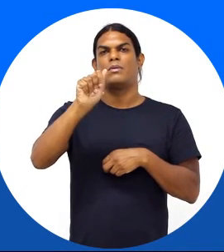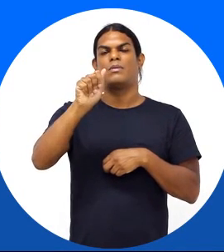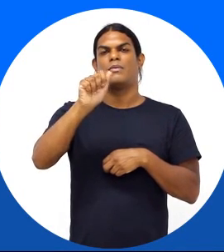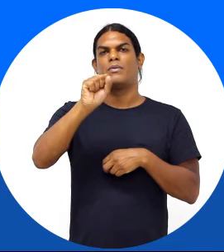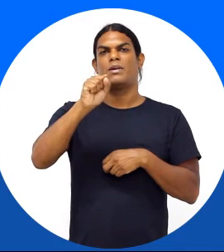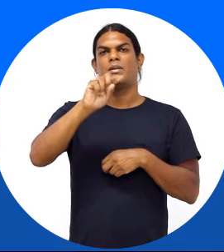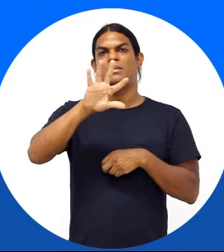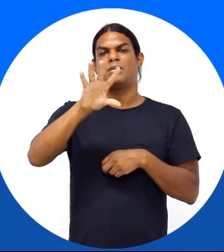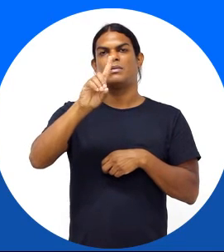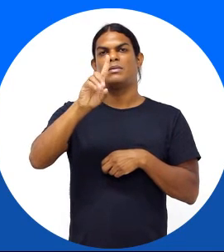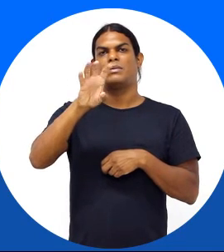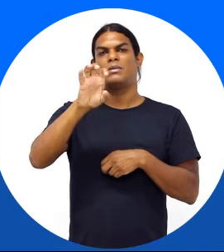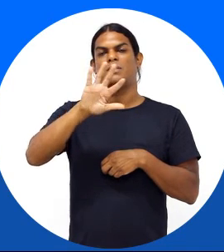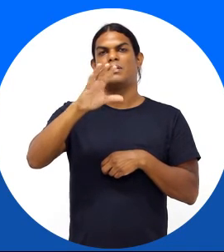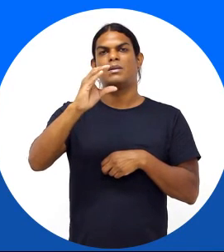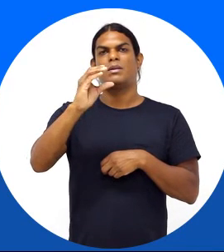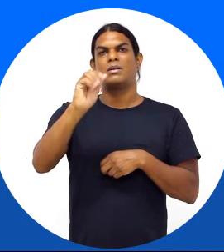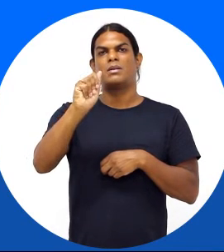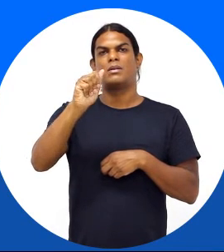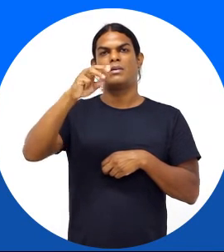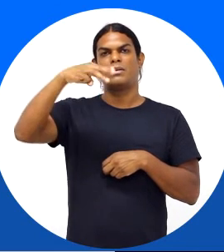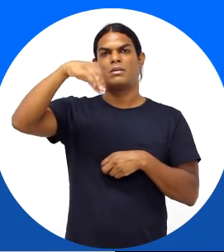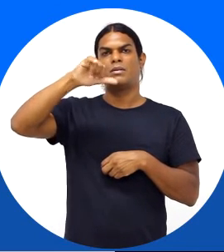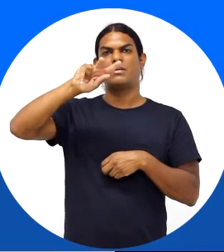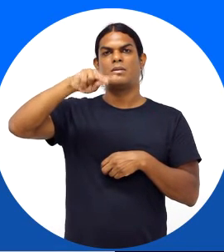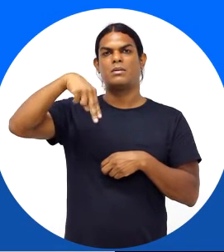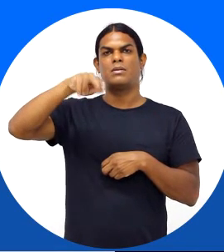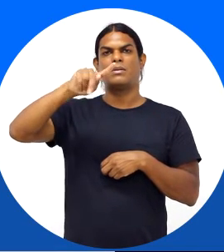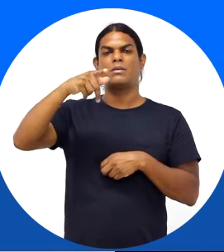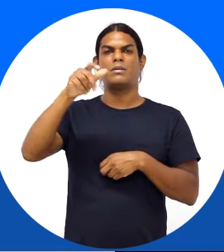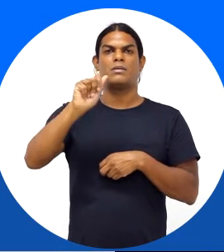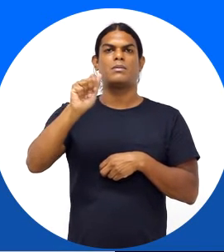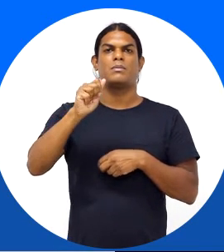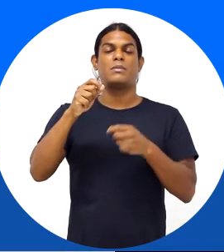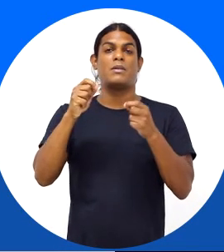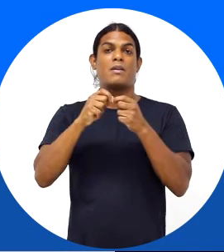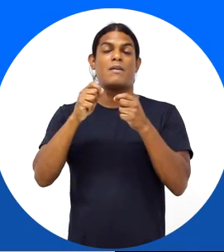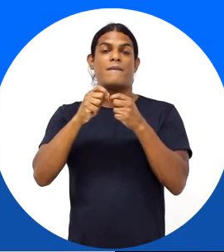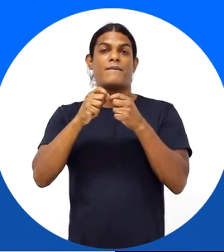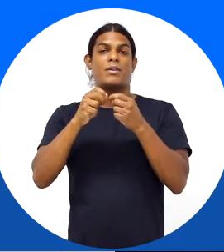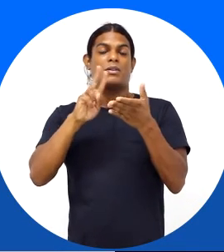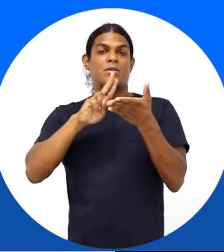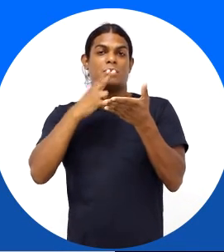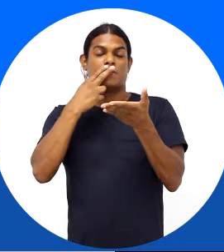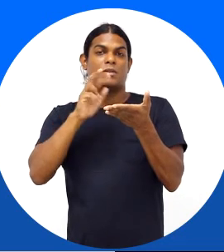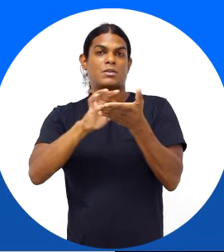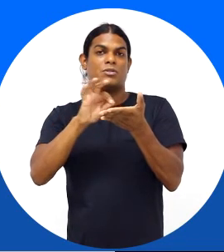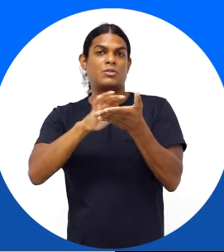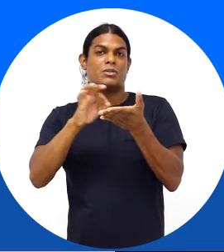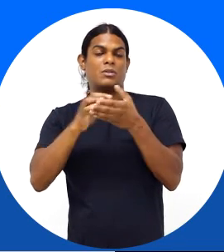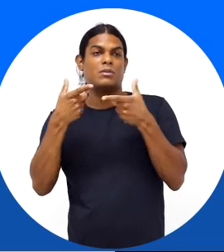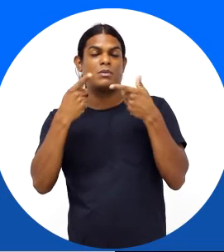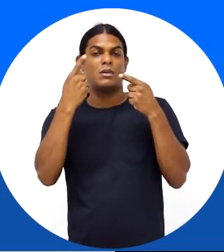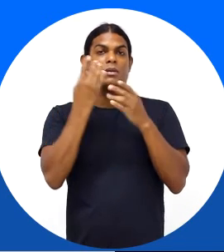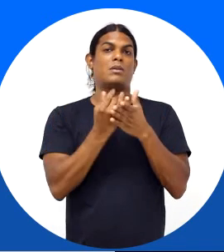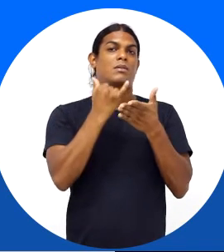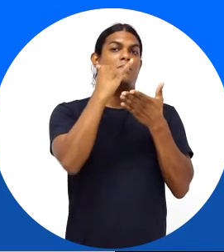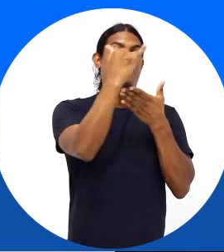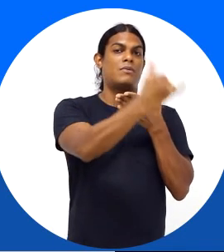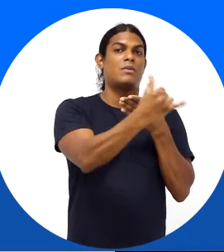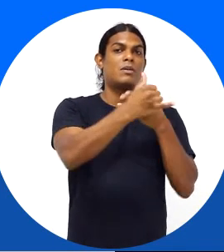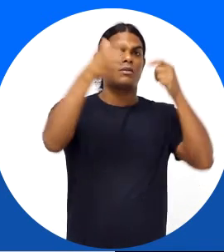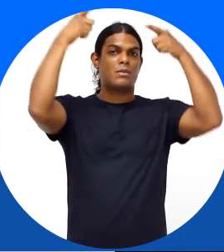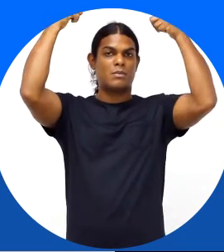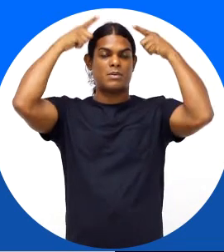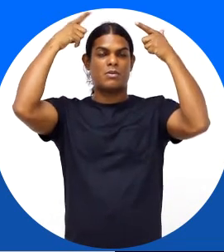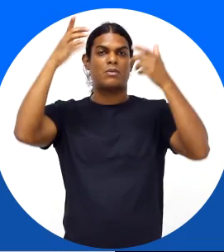comparado como o quadro que vocês veem, né, a literatura brasileira em relação à portuguesa ela é mais nova e vai se dividir